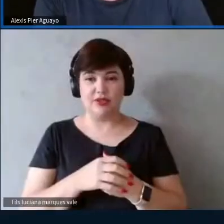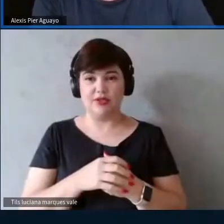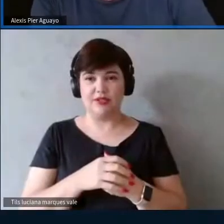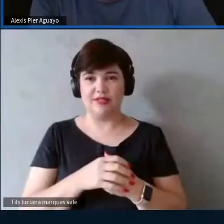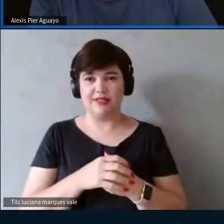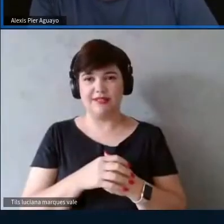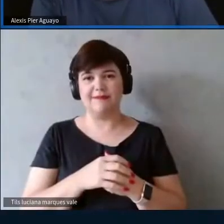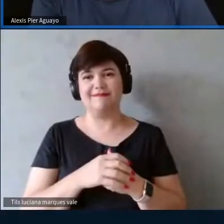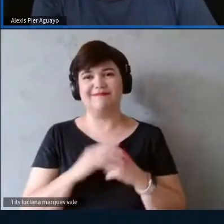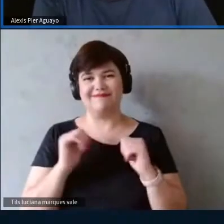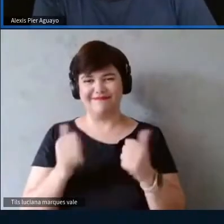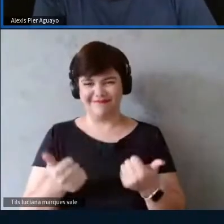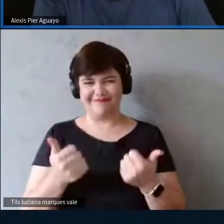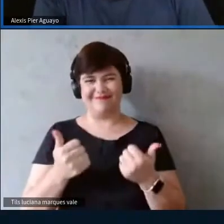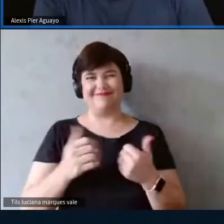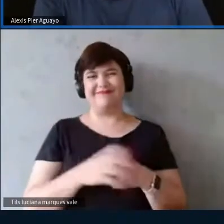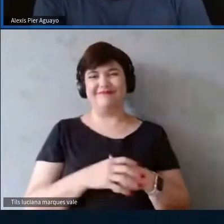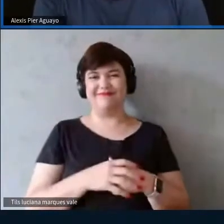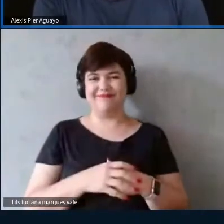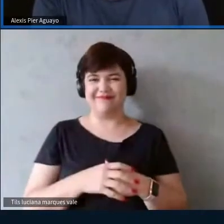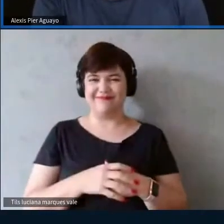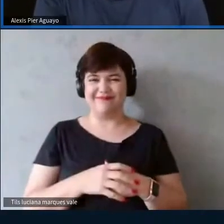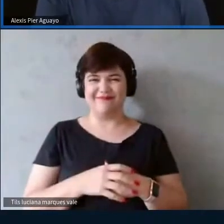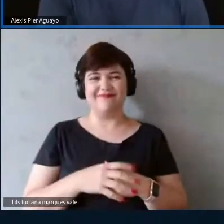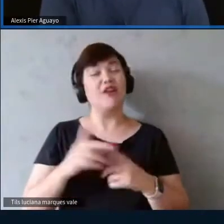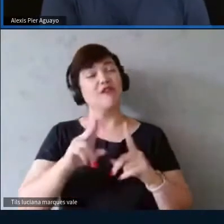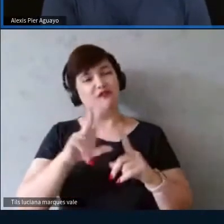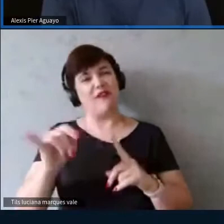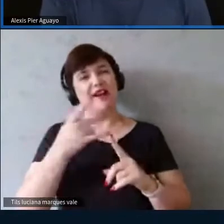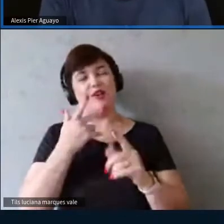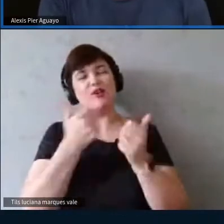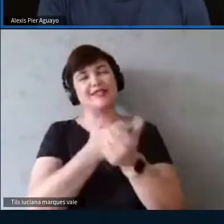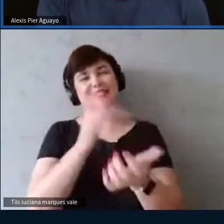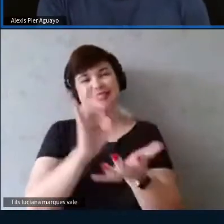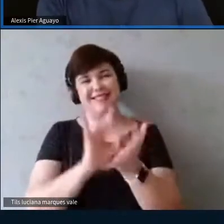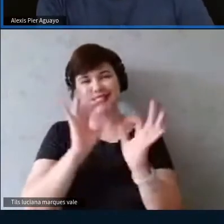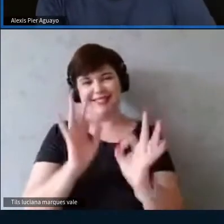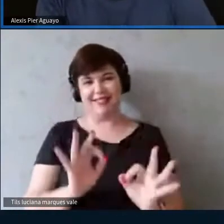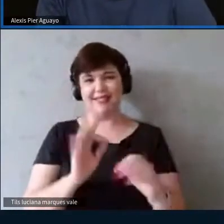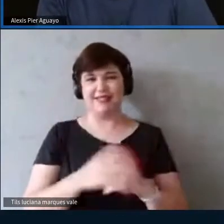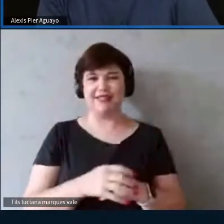nunca, Sabine. Daqui para frente, você pode ter certeza.